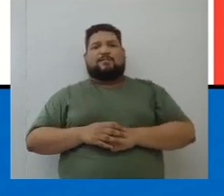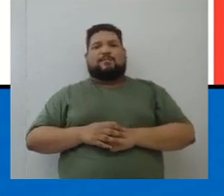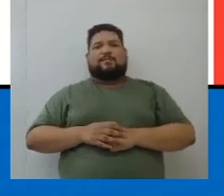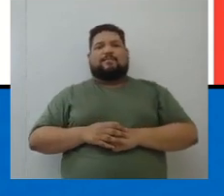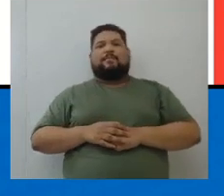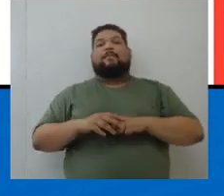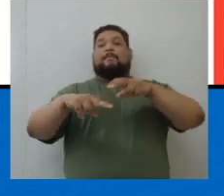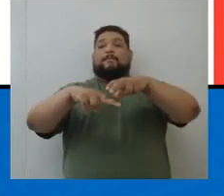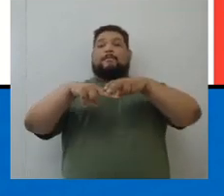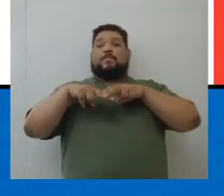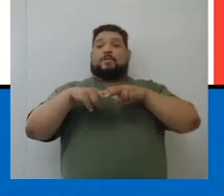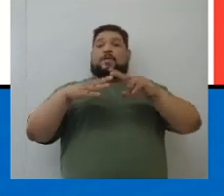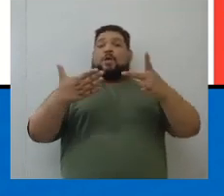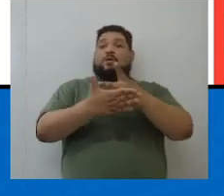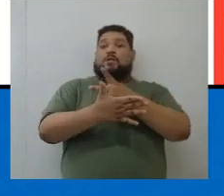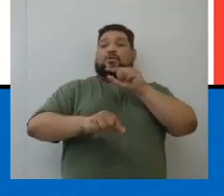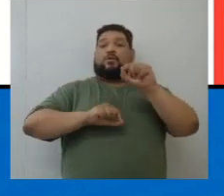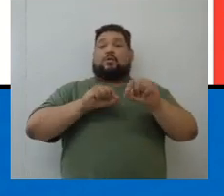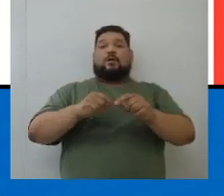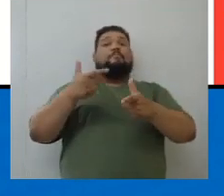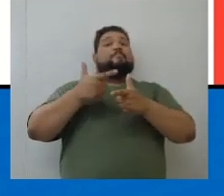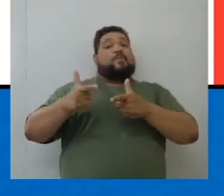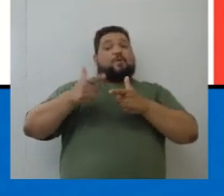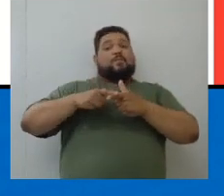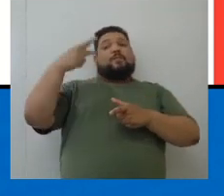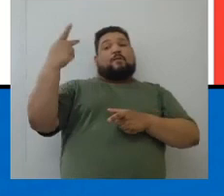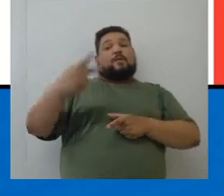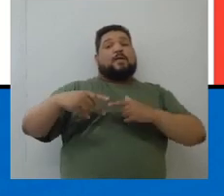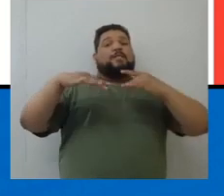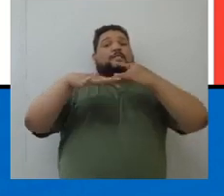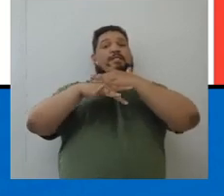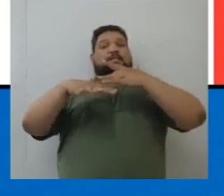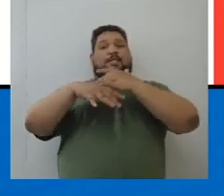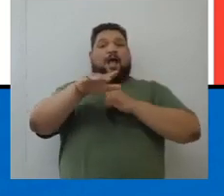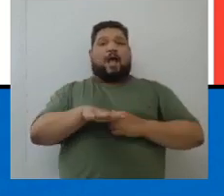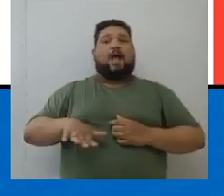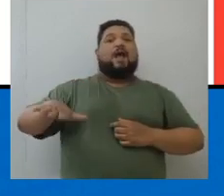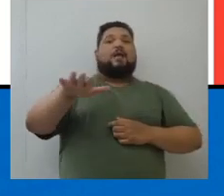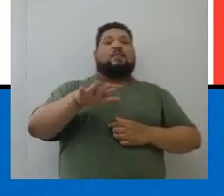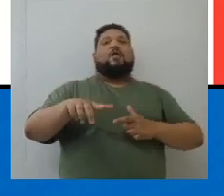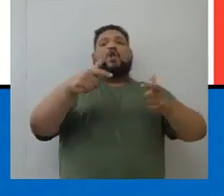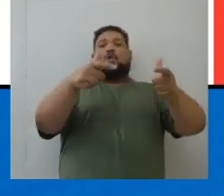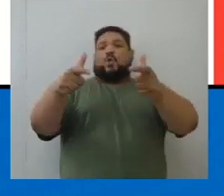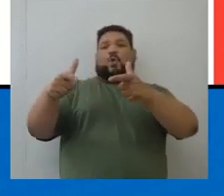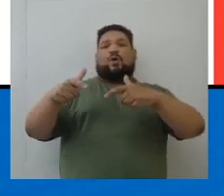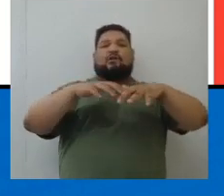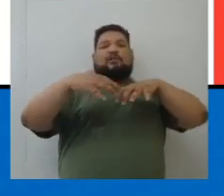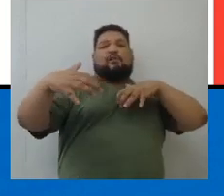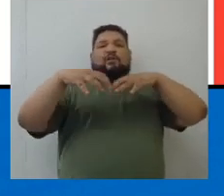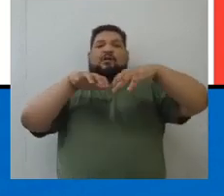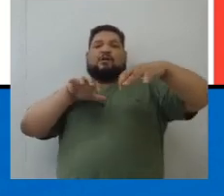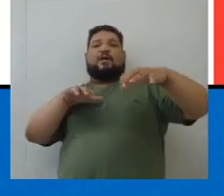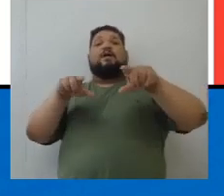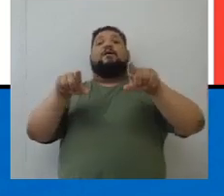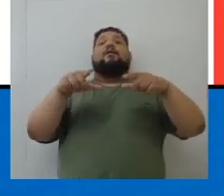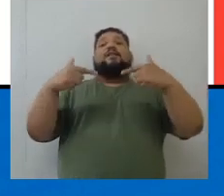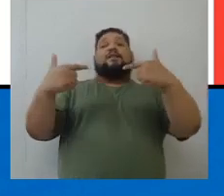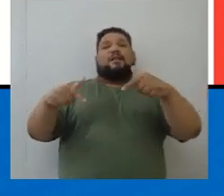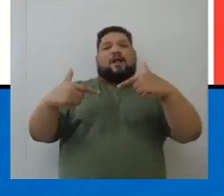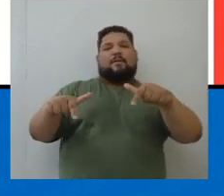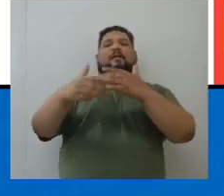vai ter ali a criação de maiores problemas urbanos. A gente tem a segregação espacial, a gente vai ter a falta de emprego, o